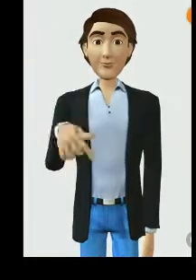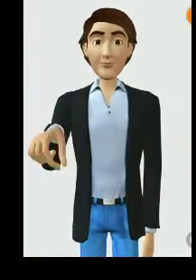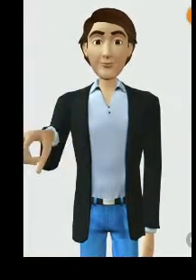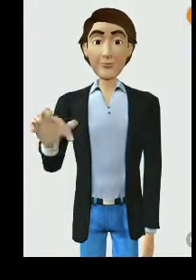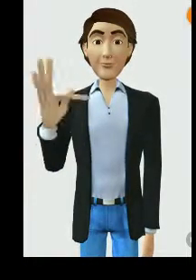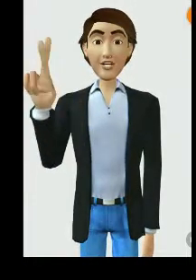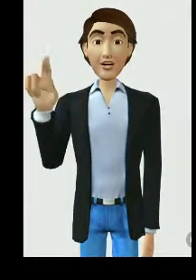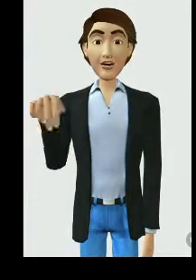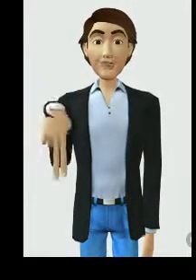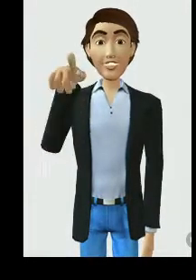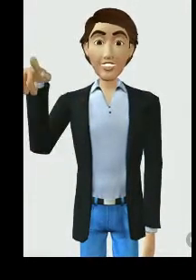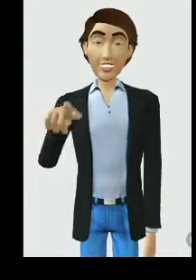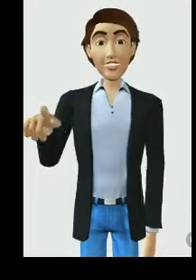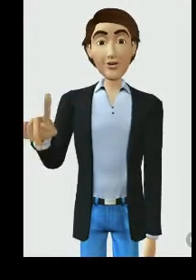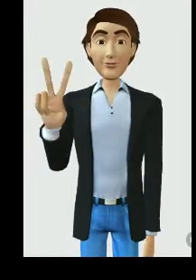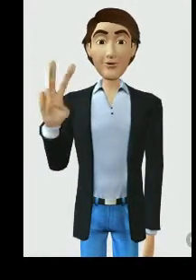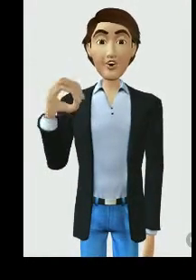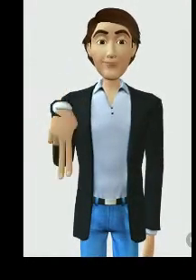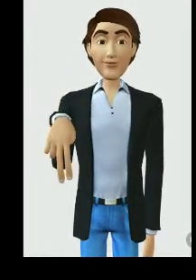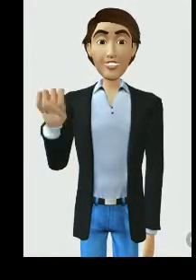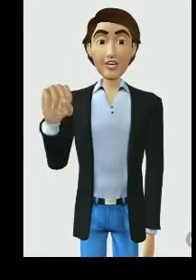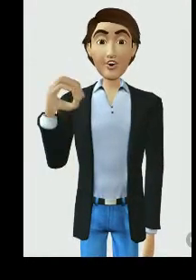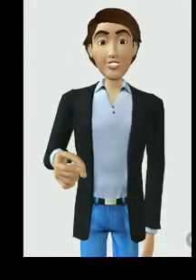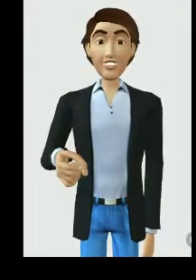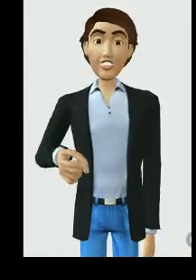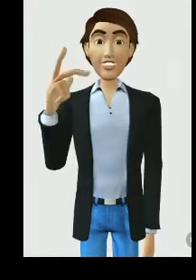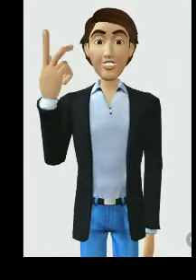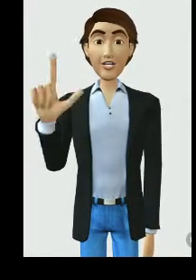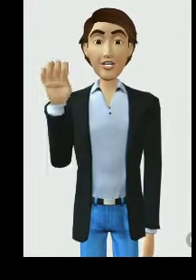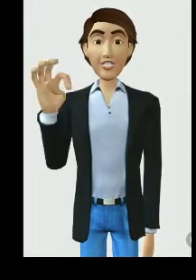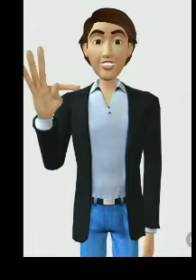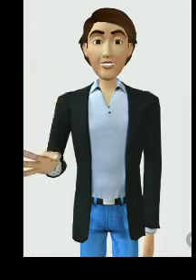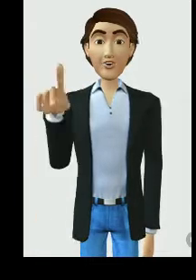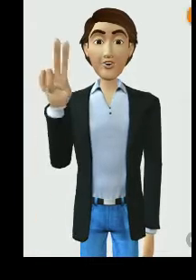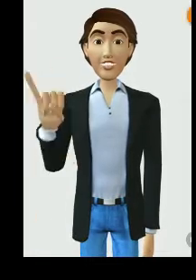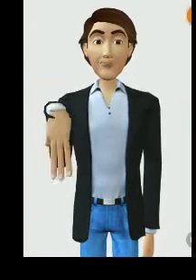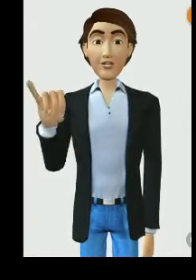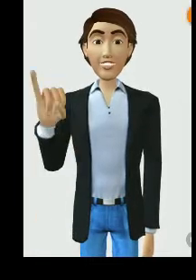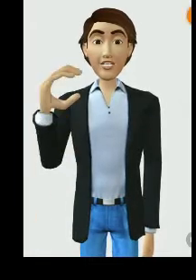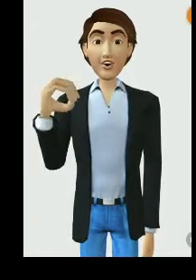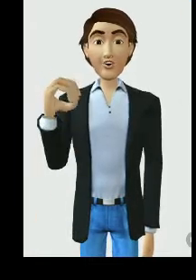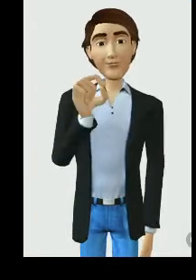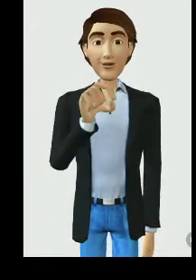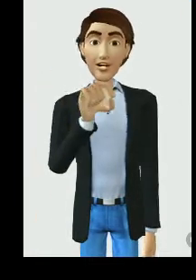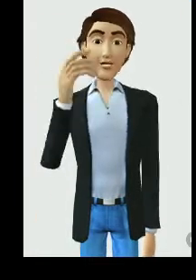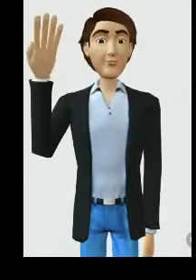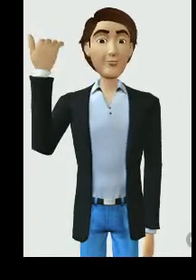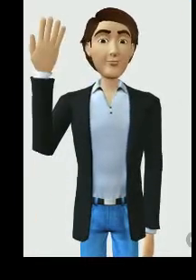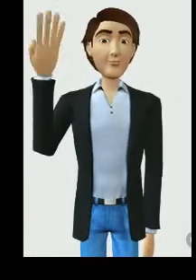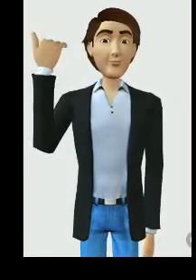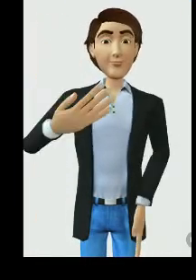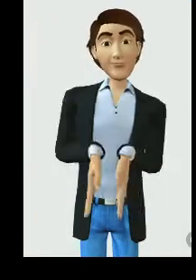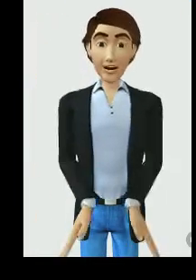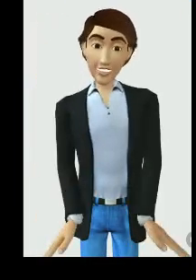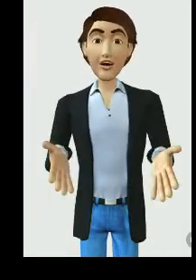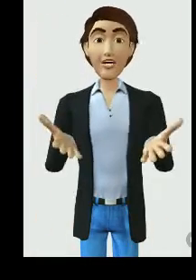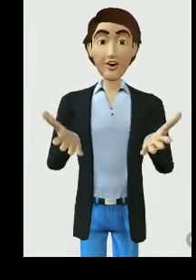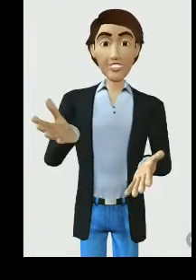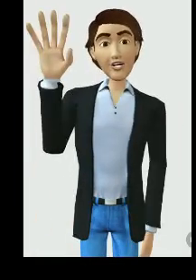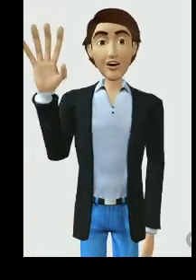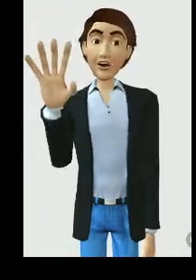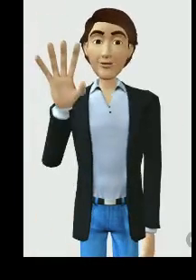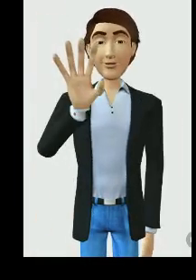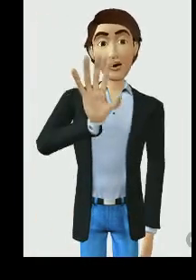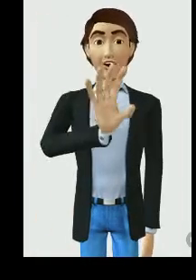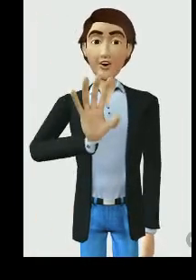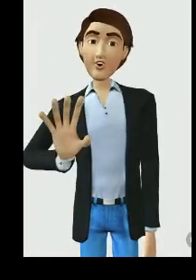ter sido idealizada em 1879 por Franz von Soxhlet, químico que nasceu na atual região